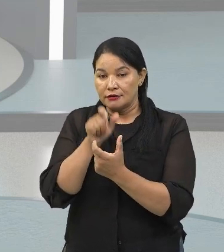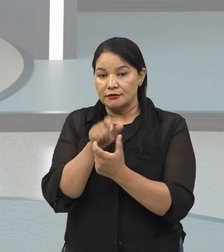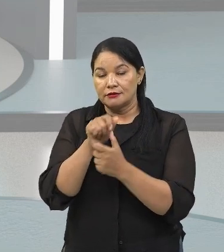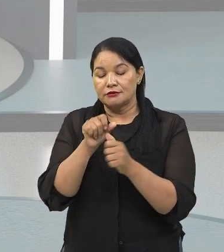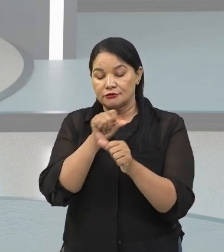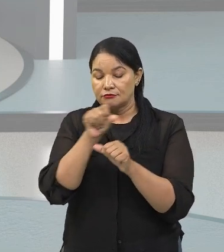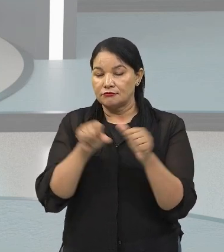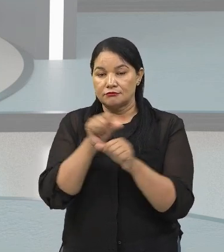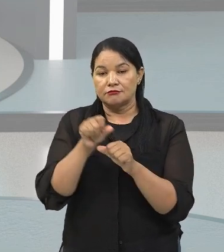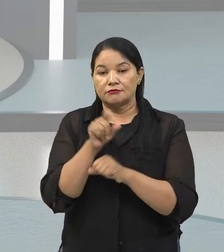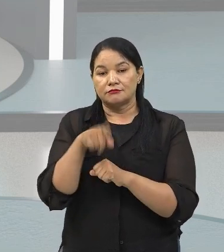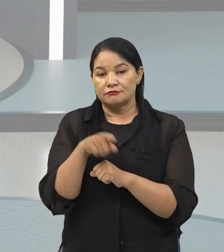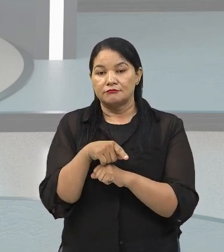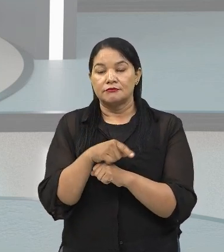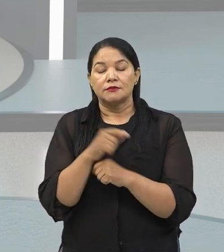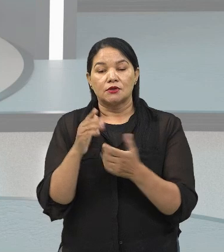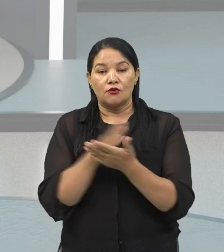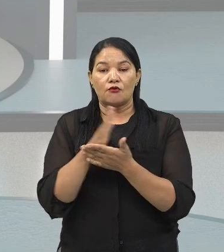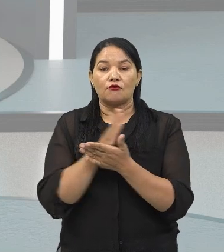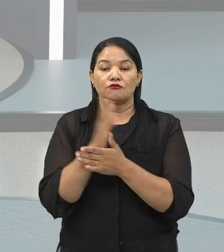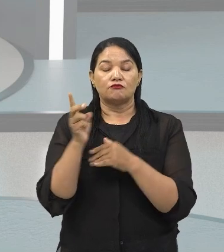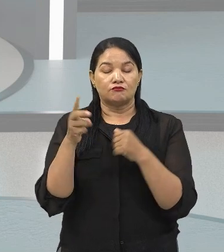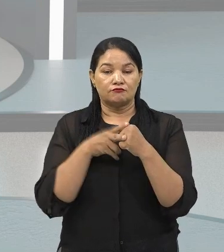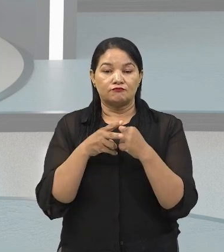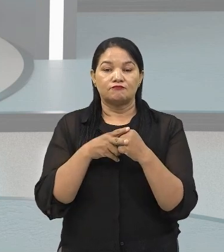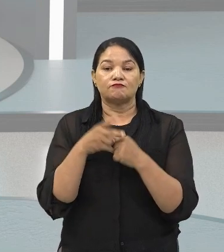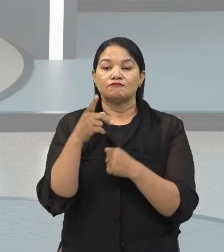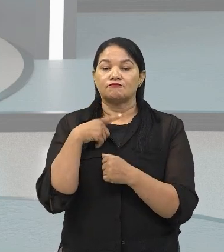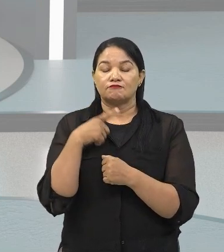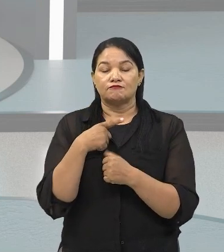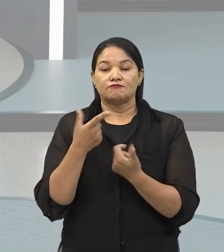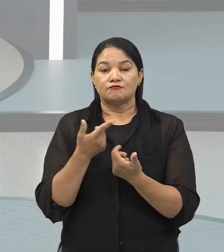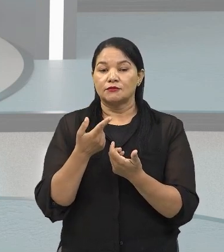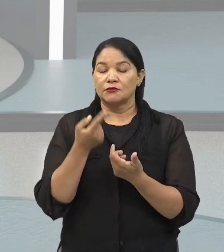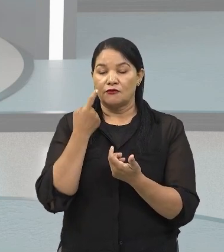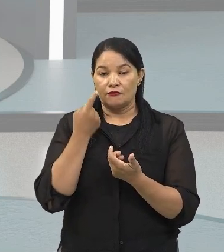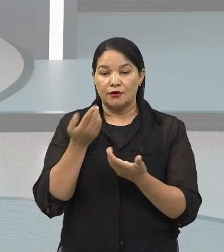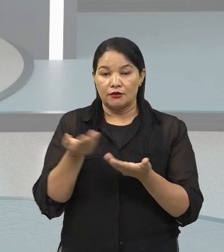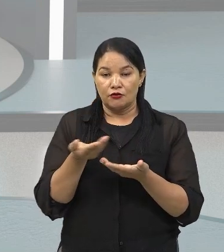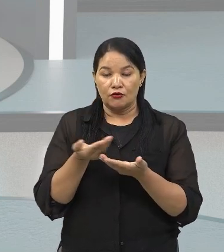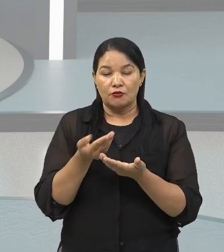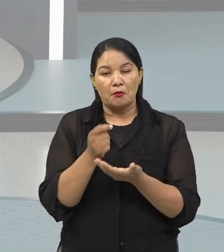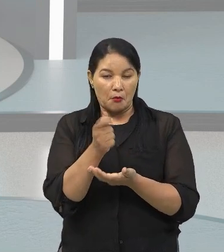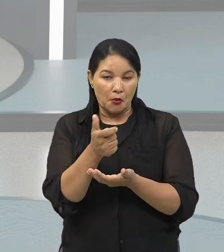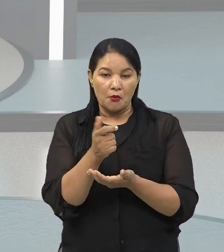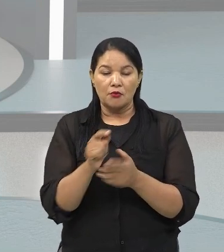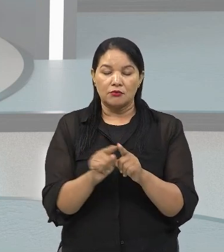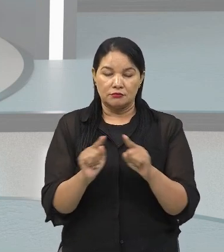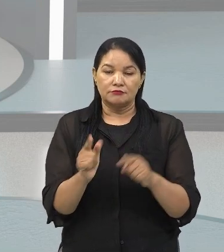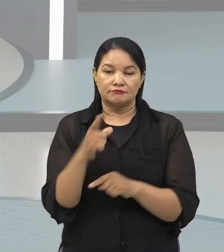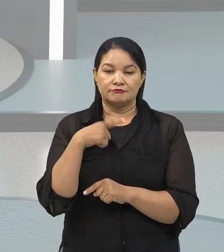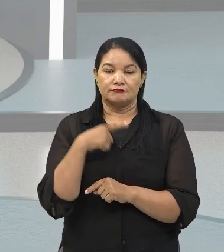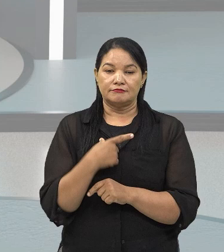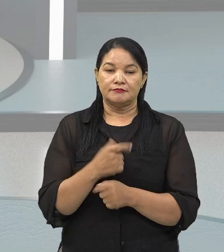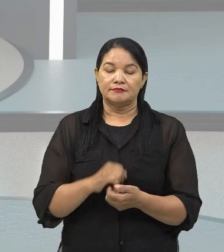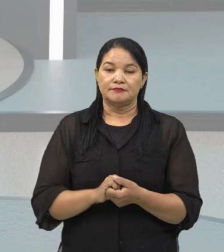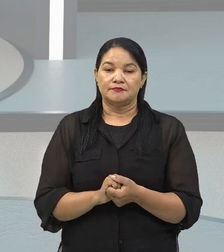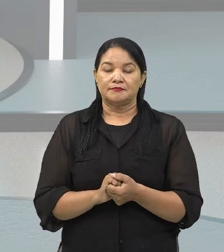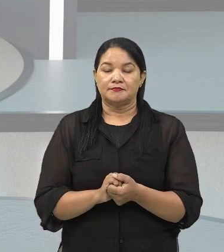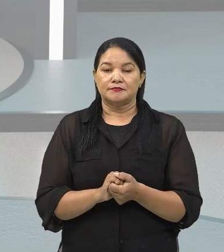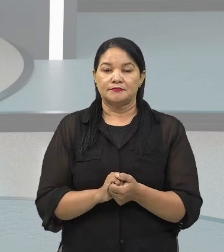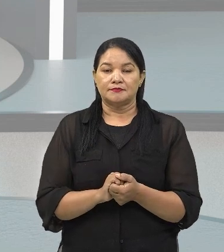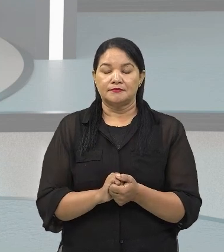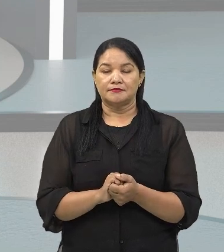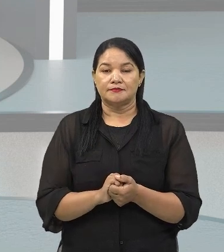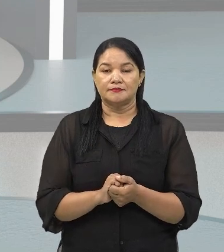pode mudar? Sim, tem. E nós vamos ver aqui. Poucos, mas tem. Tá joia?